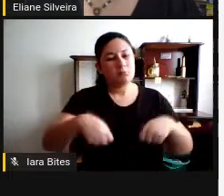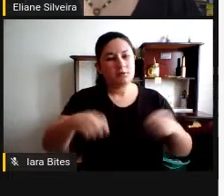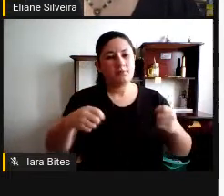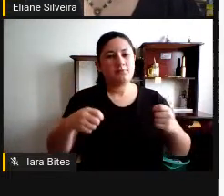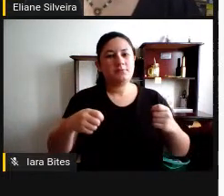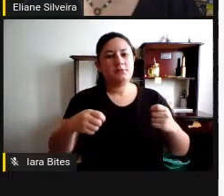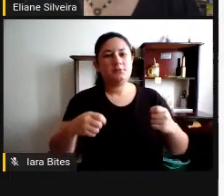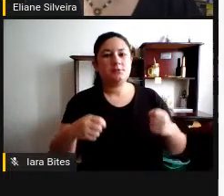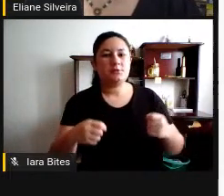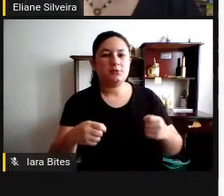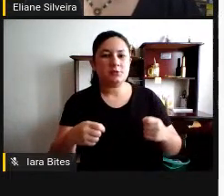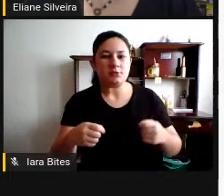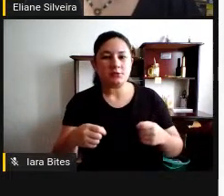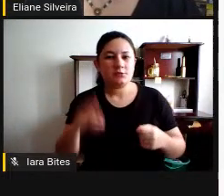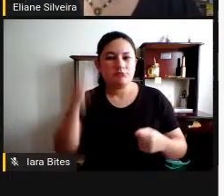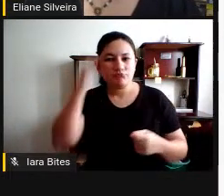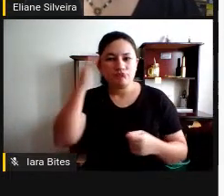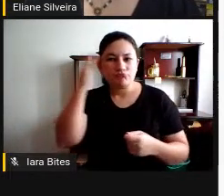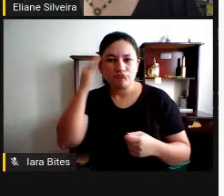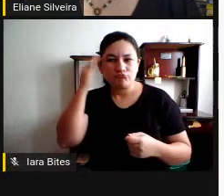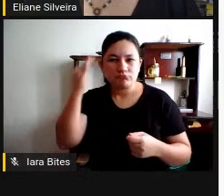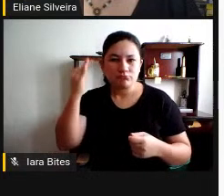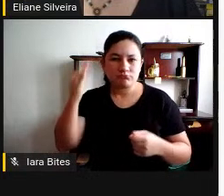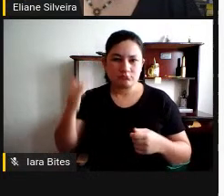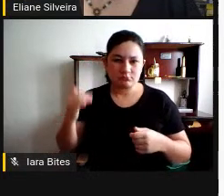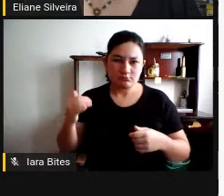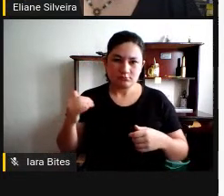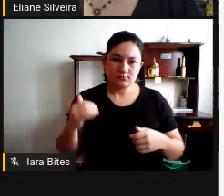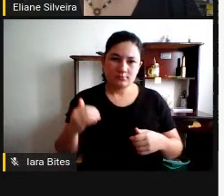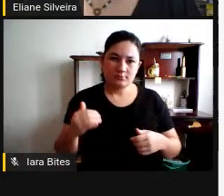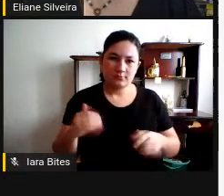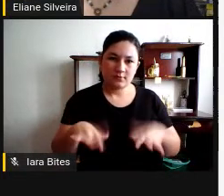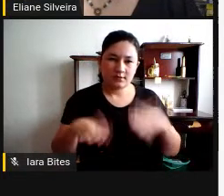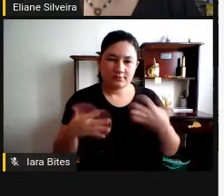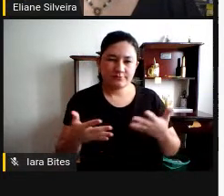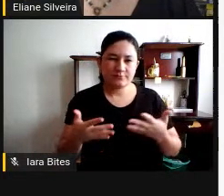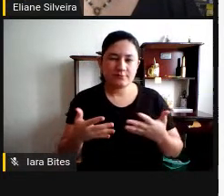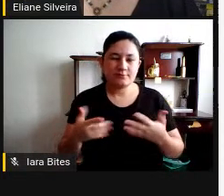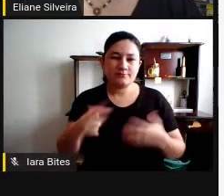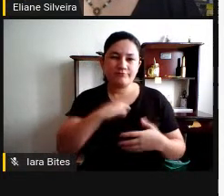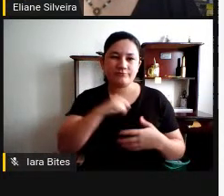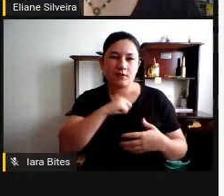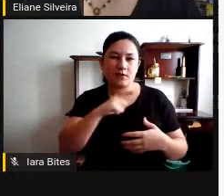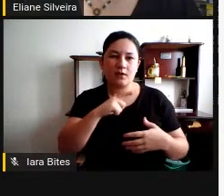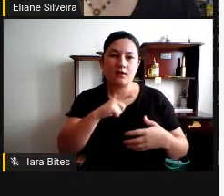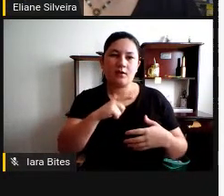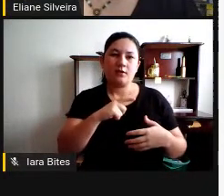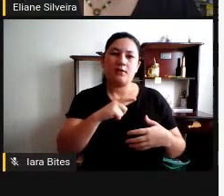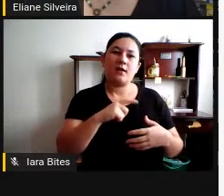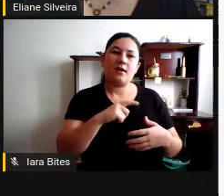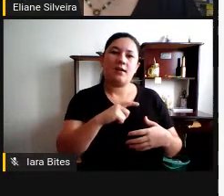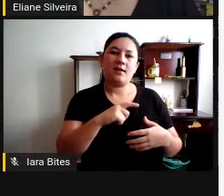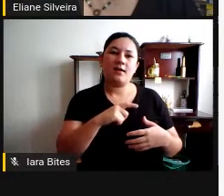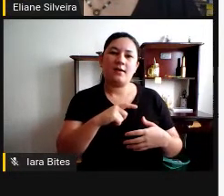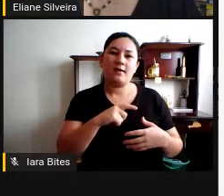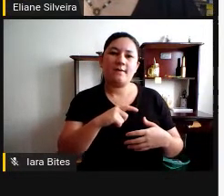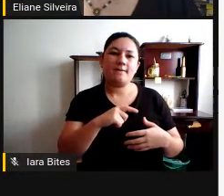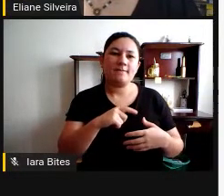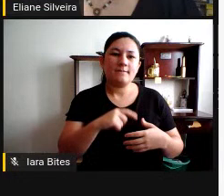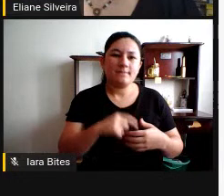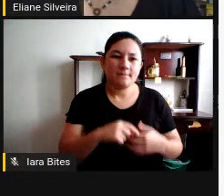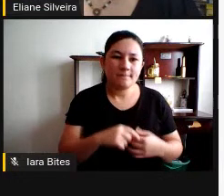Sem nos estender nessa questão espinhosa, o mínimo que se pode dizer a esse respeito é que o ato de rememorar